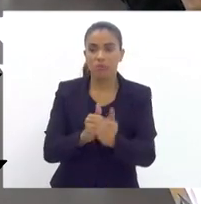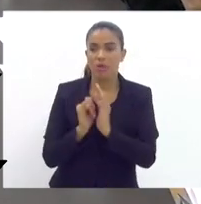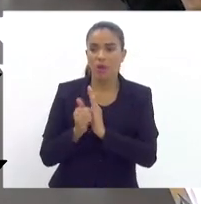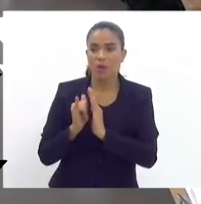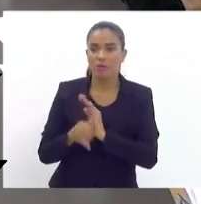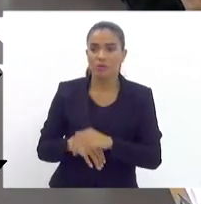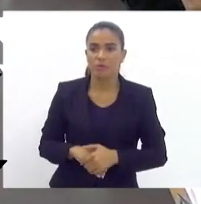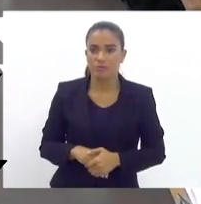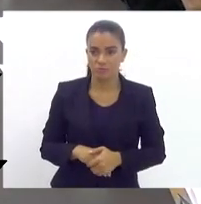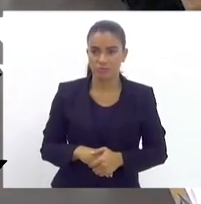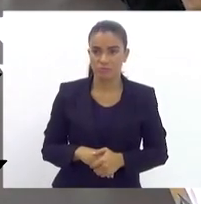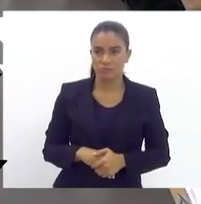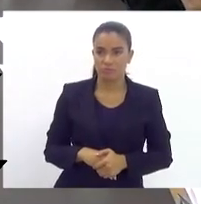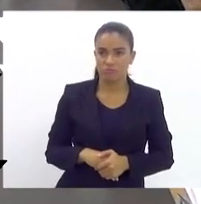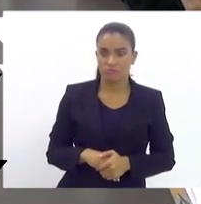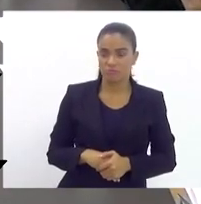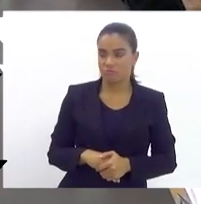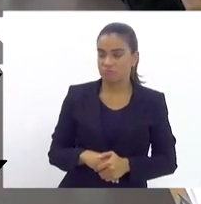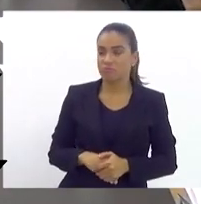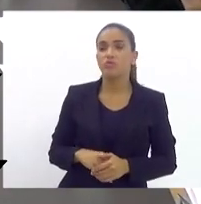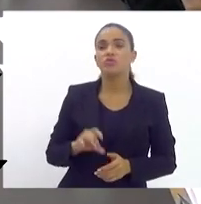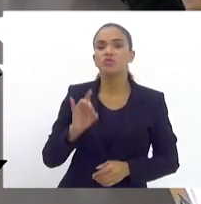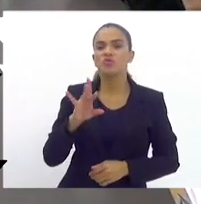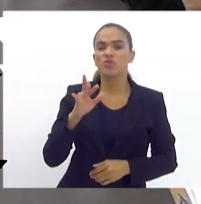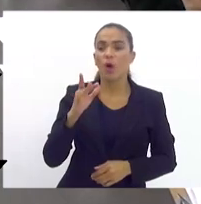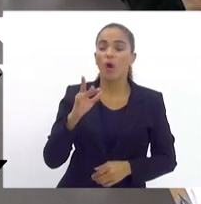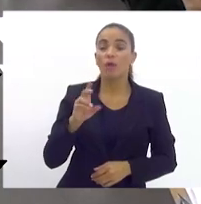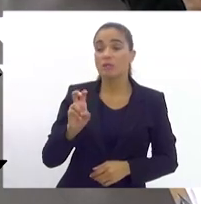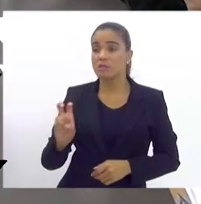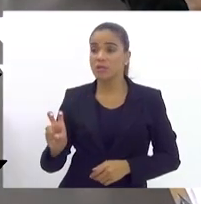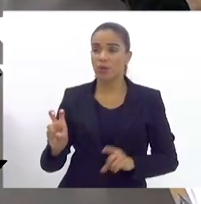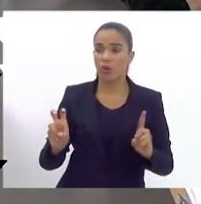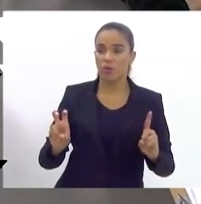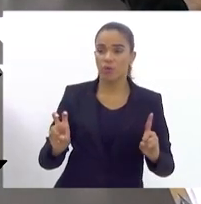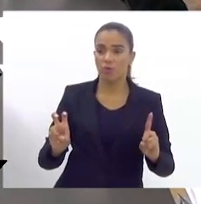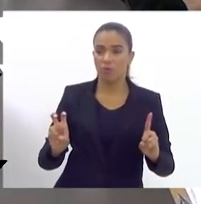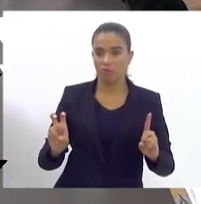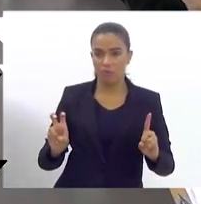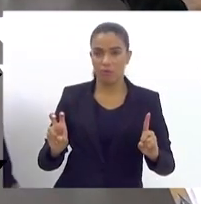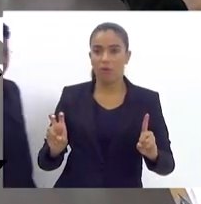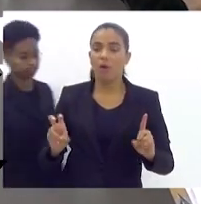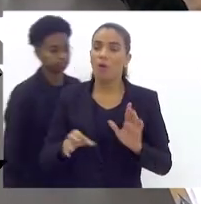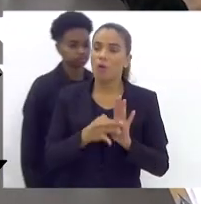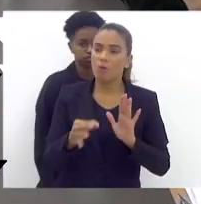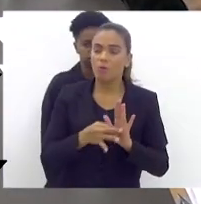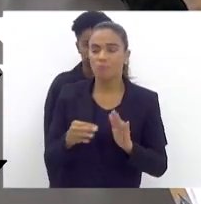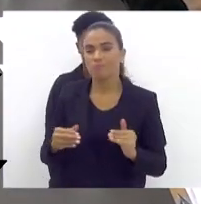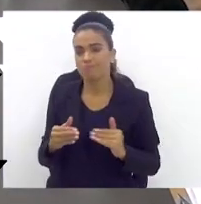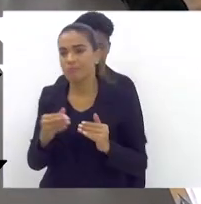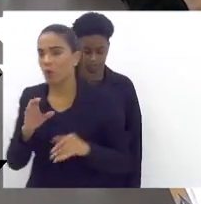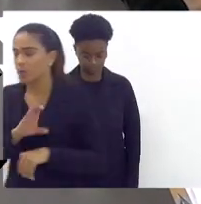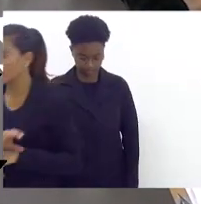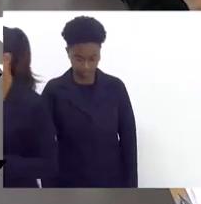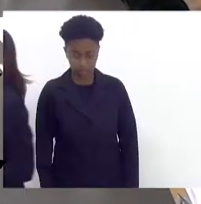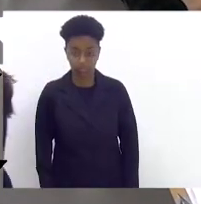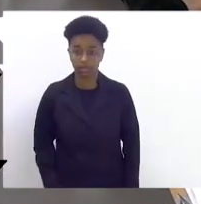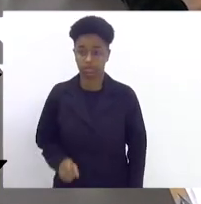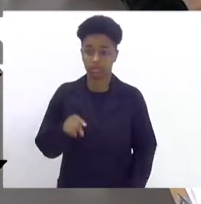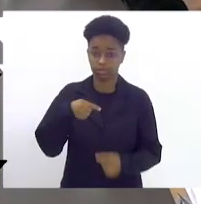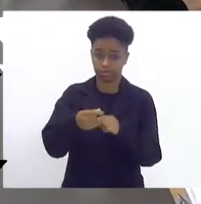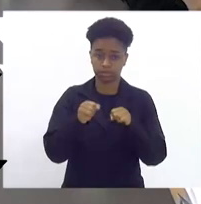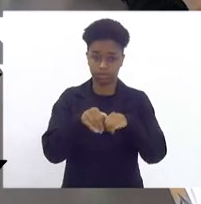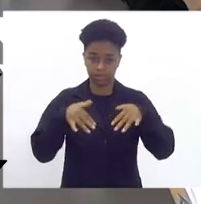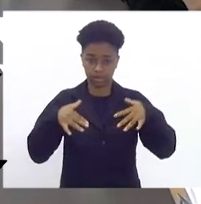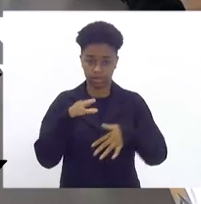Então, Só para justificar... 5 votos a 1, o parecer foi pela incondicionalidade, vai a plenário, deputado Carlos de